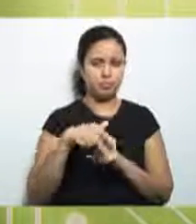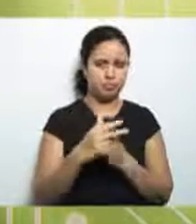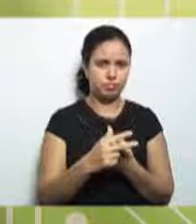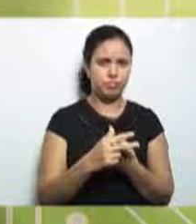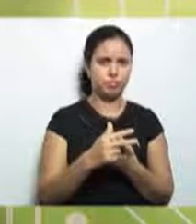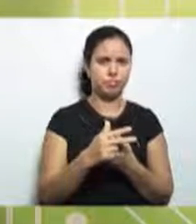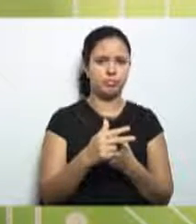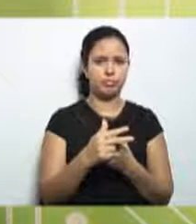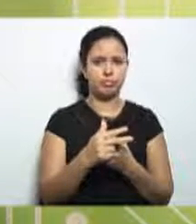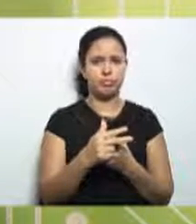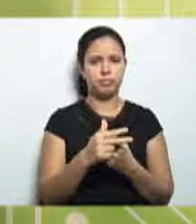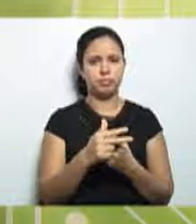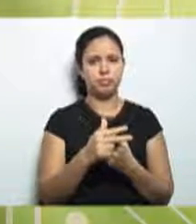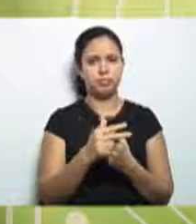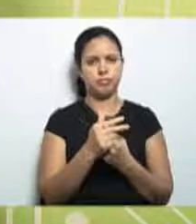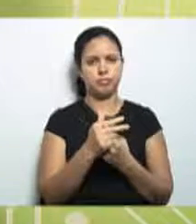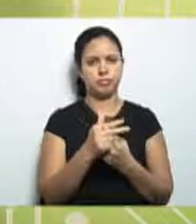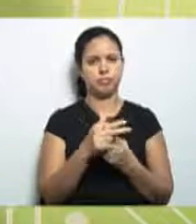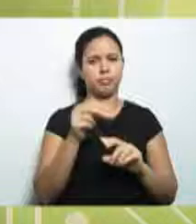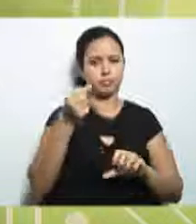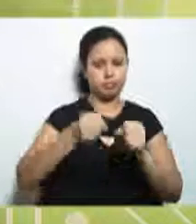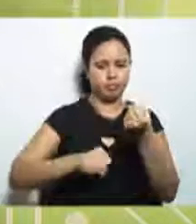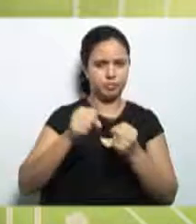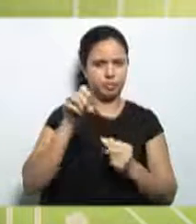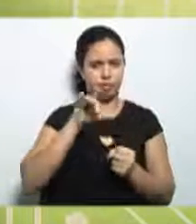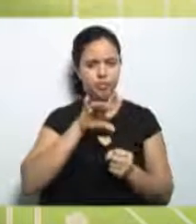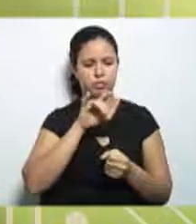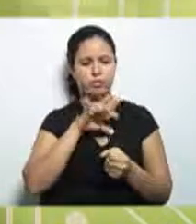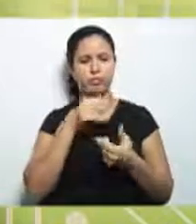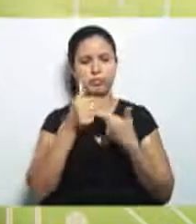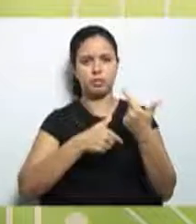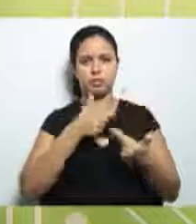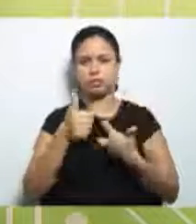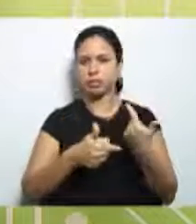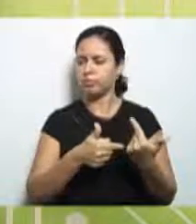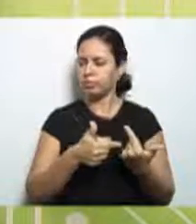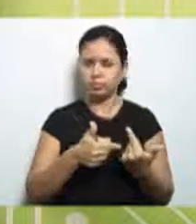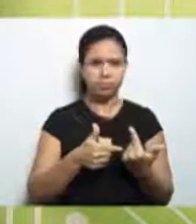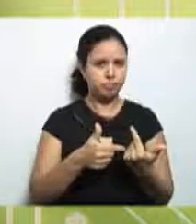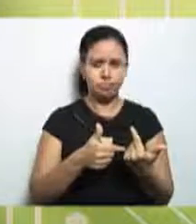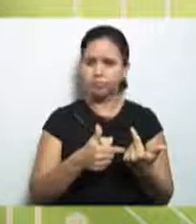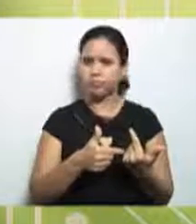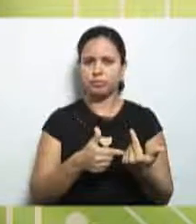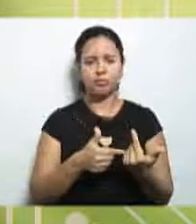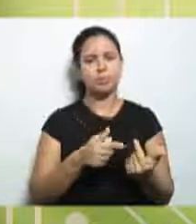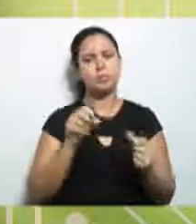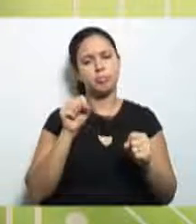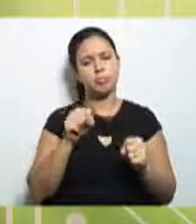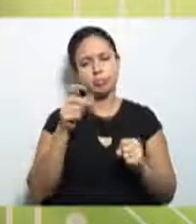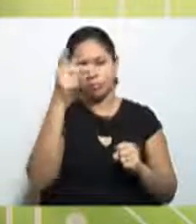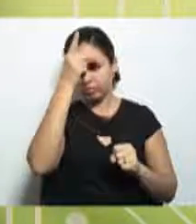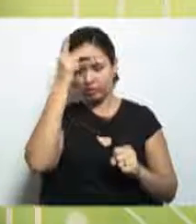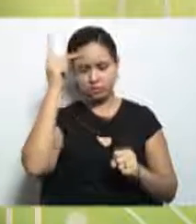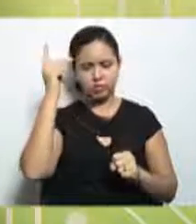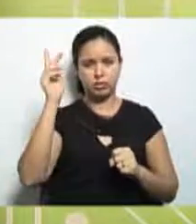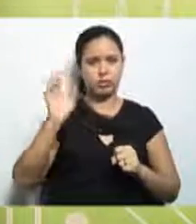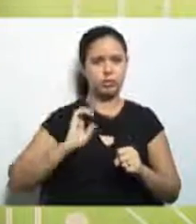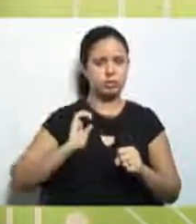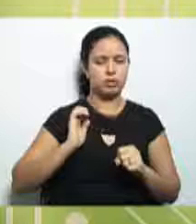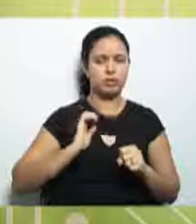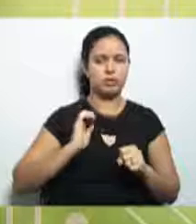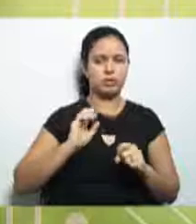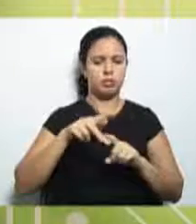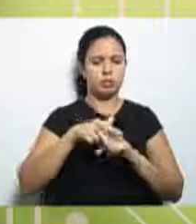não produz sozinha. Então, pode ser o empresário mais rico, ter o maquinário mais moderno, mas ela